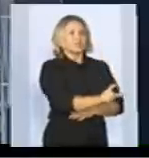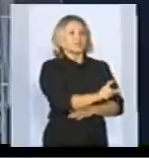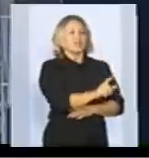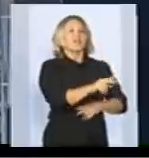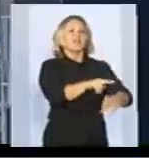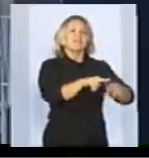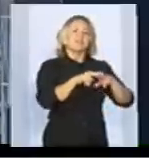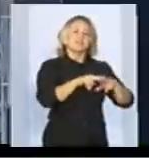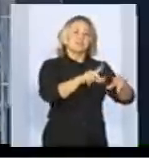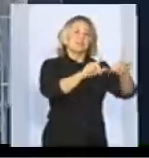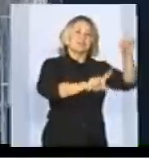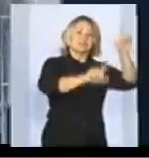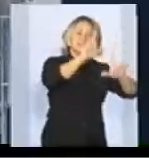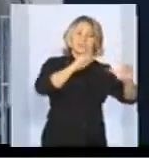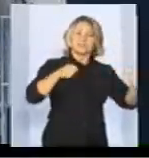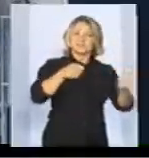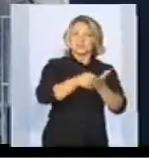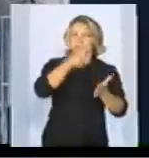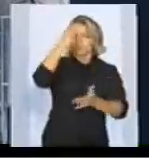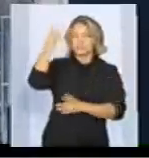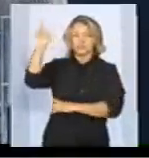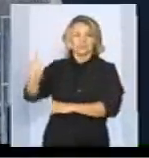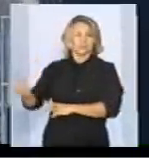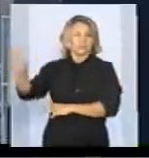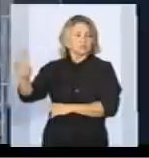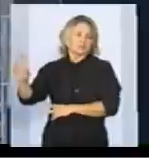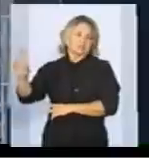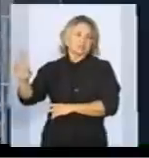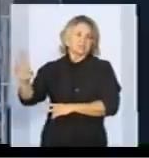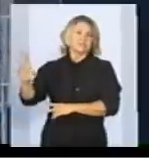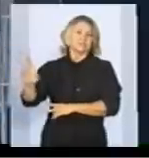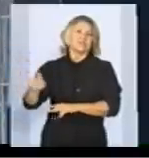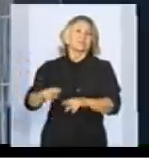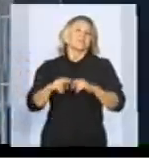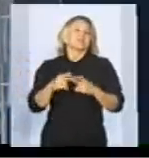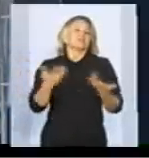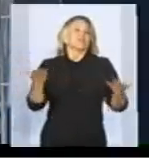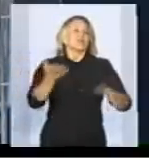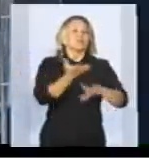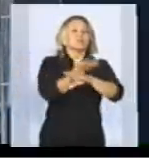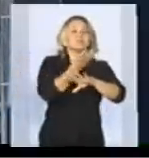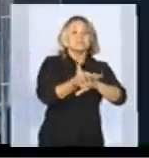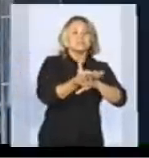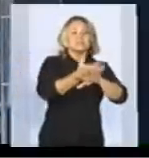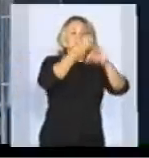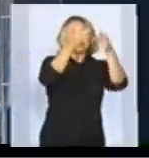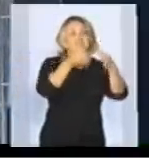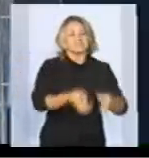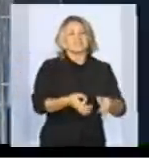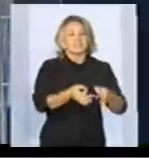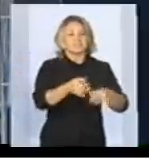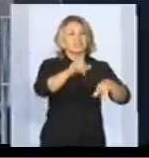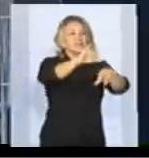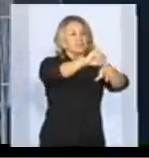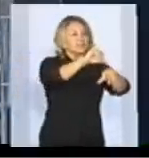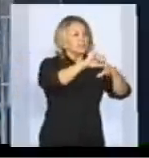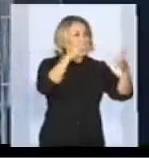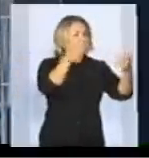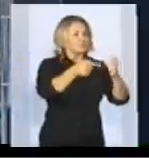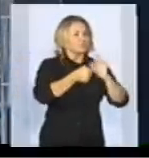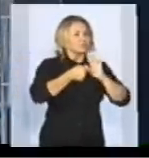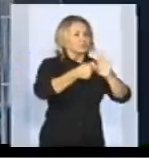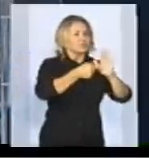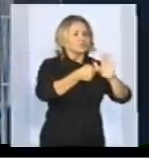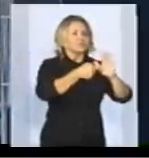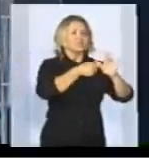TV por assinatura de seus assinantes ou os consumidores porque vejamos Qual é o conteúdo simbólico e a matriz cultural do que tem sido veiculado na nossa